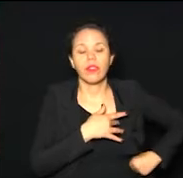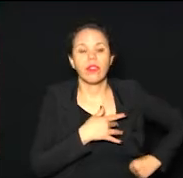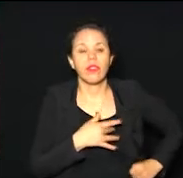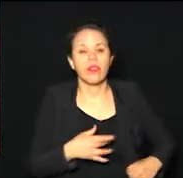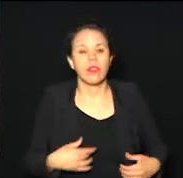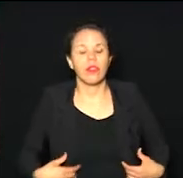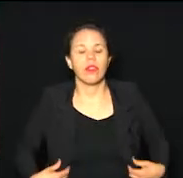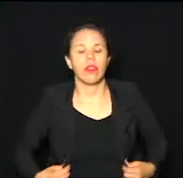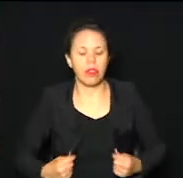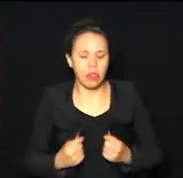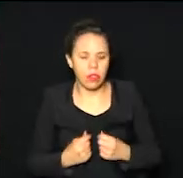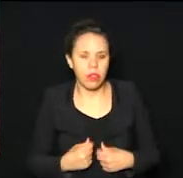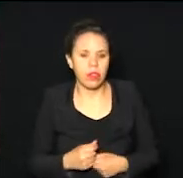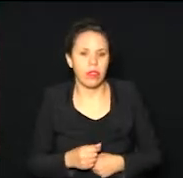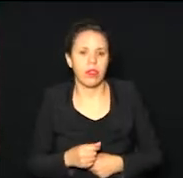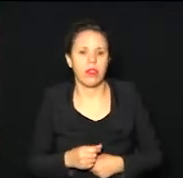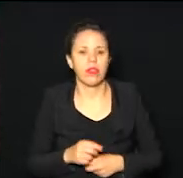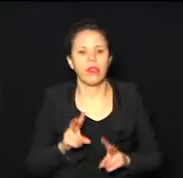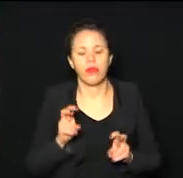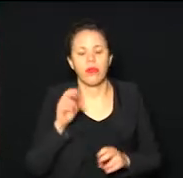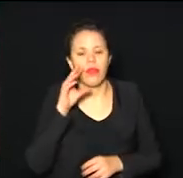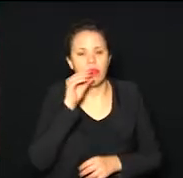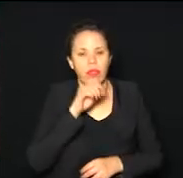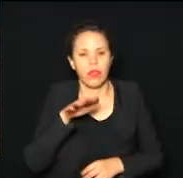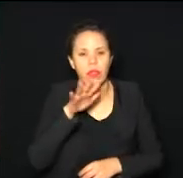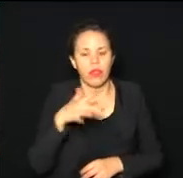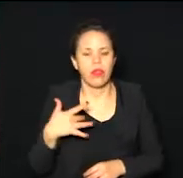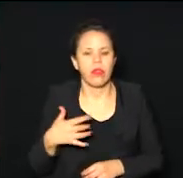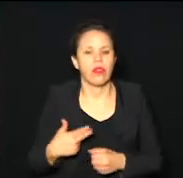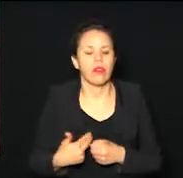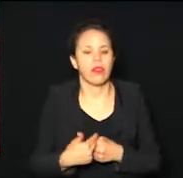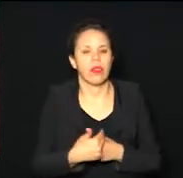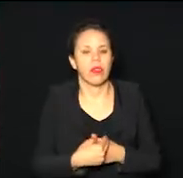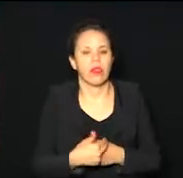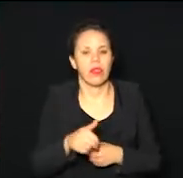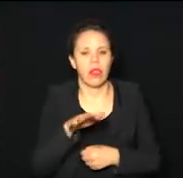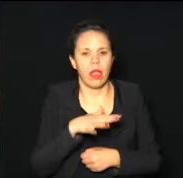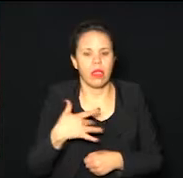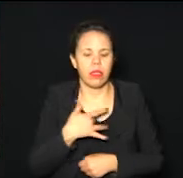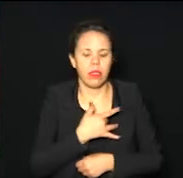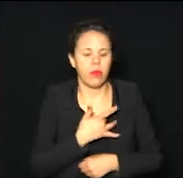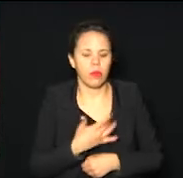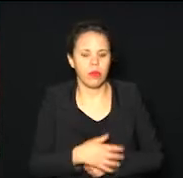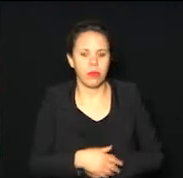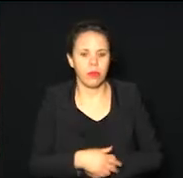e trabalhadoras da Unicamp no setor de saúde,